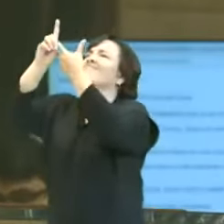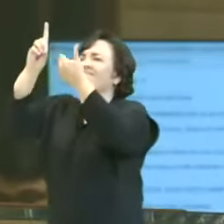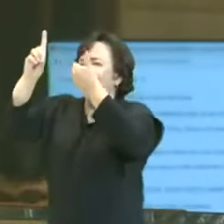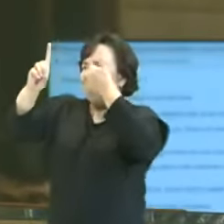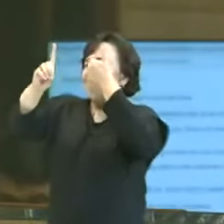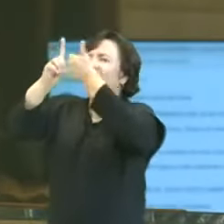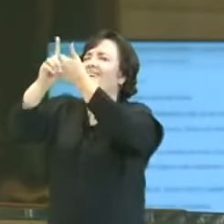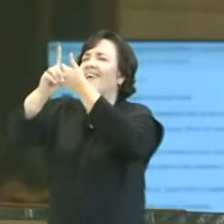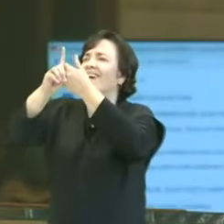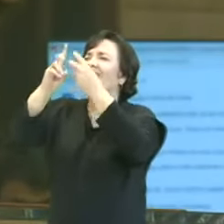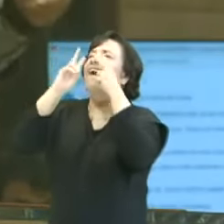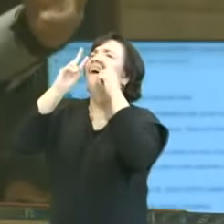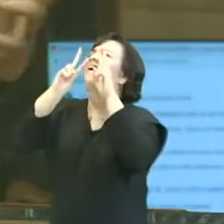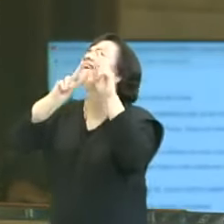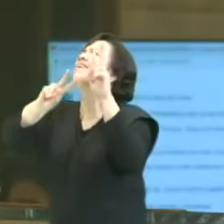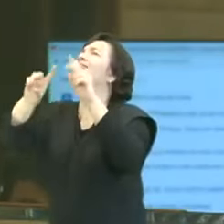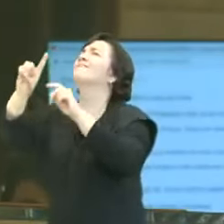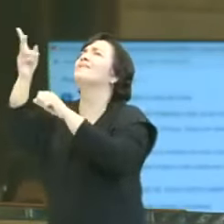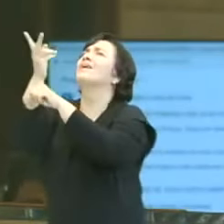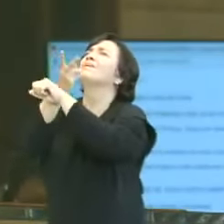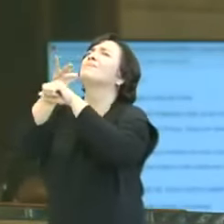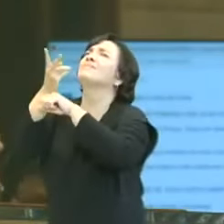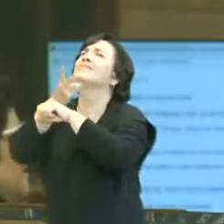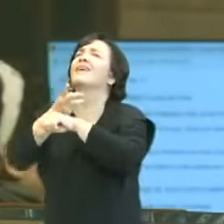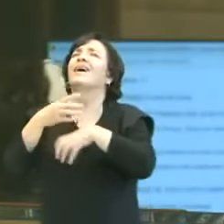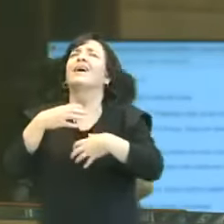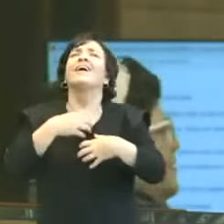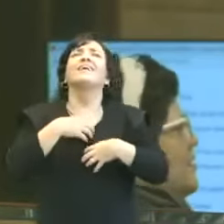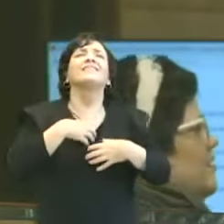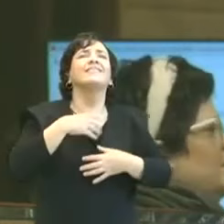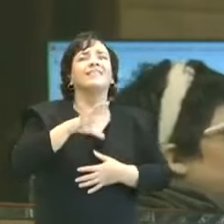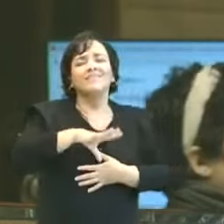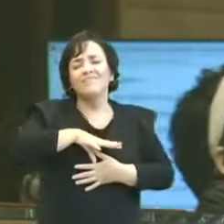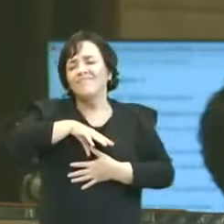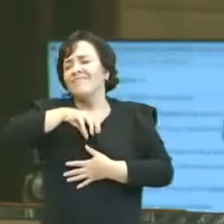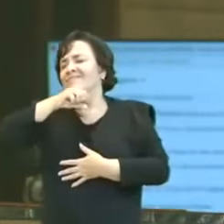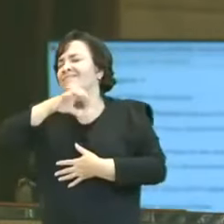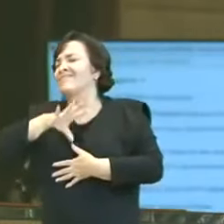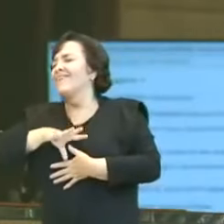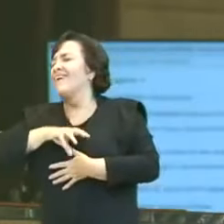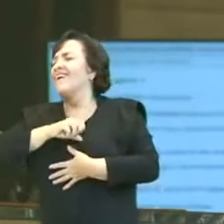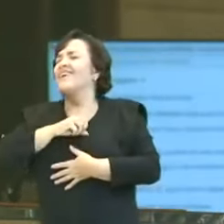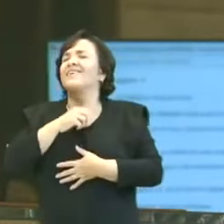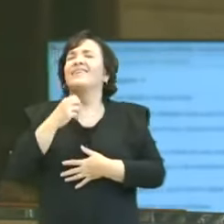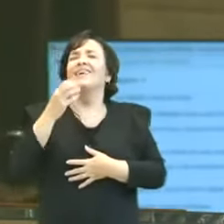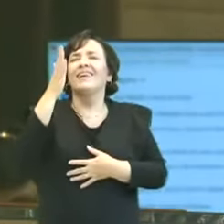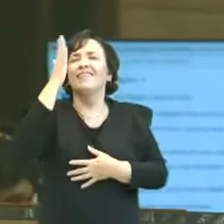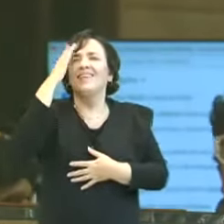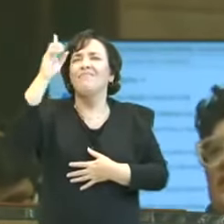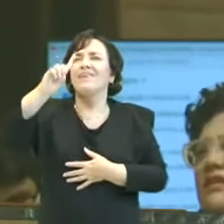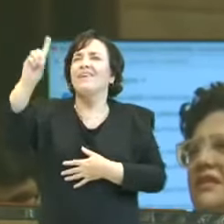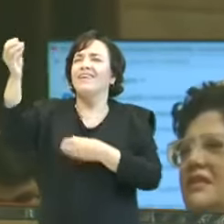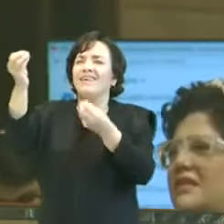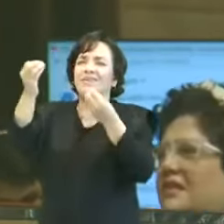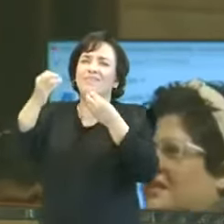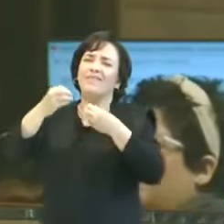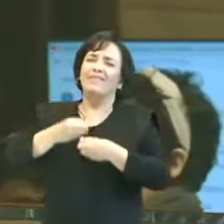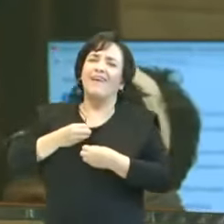perto, ao olharmos para os céus, ao respirarmos a cada manhã, a nos depararmos com a graça de Deus,